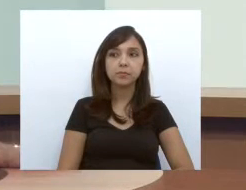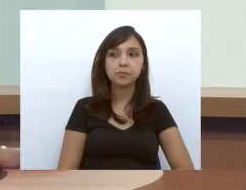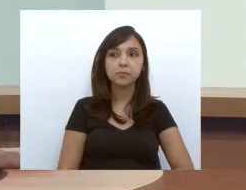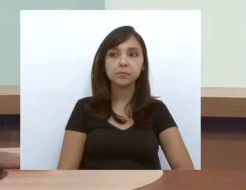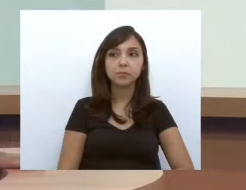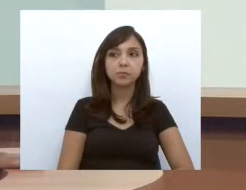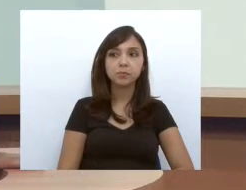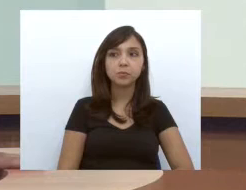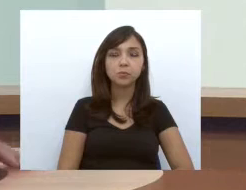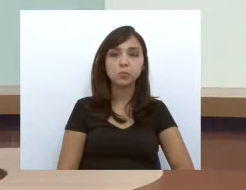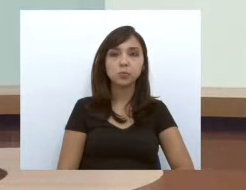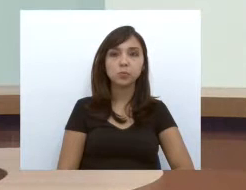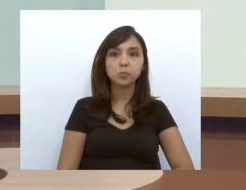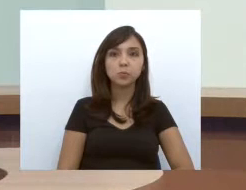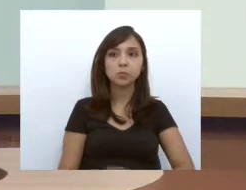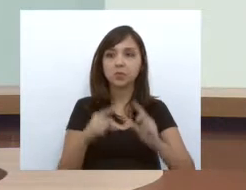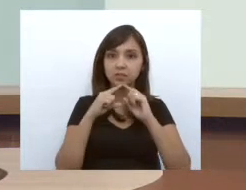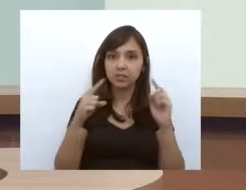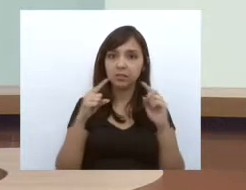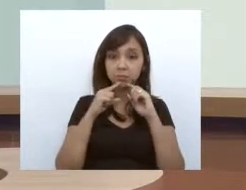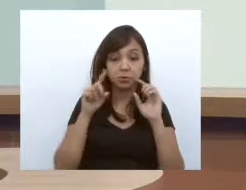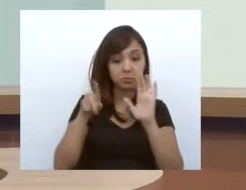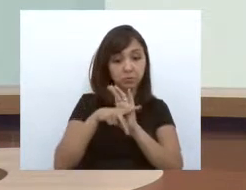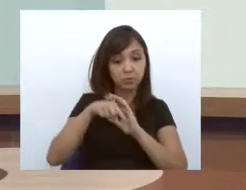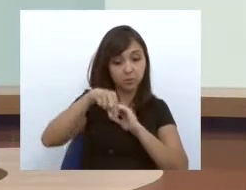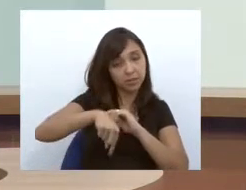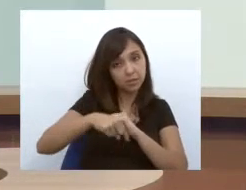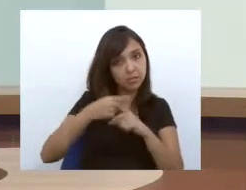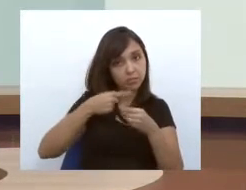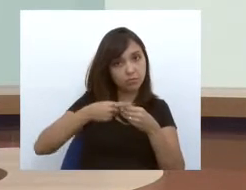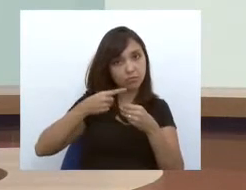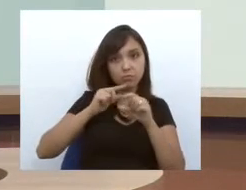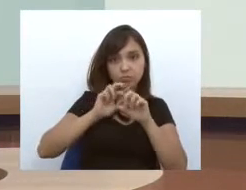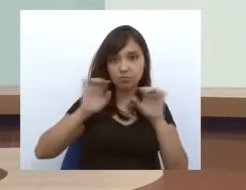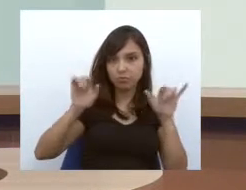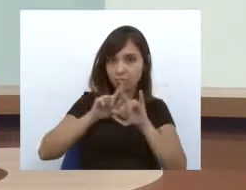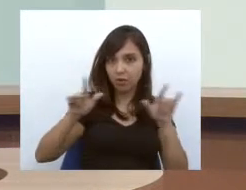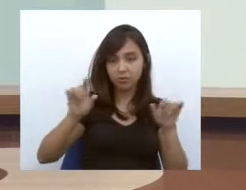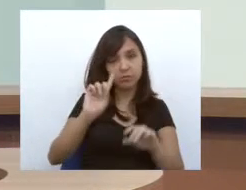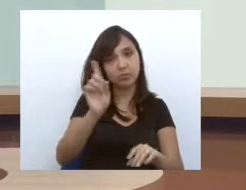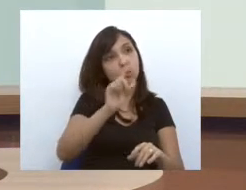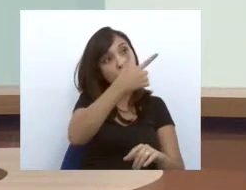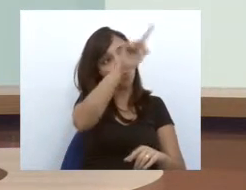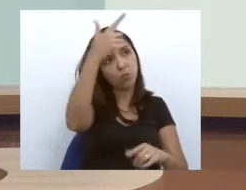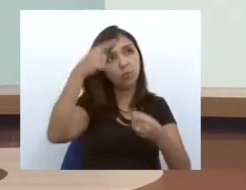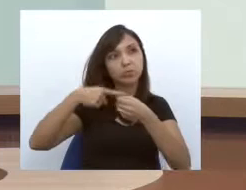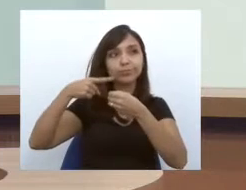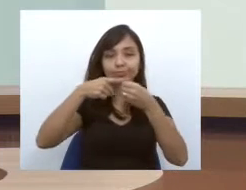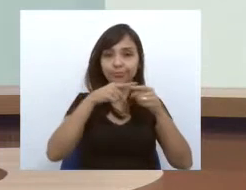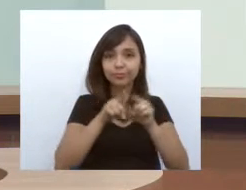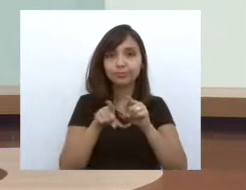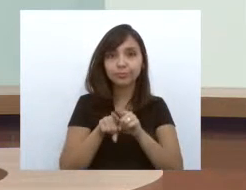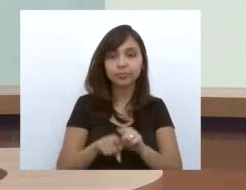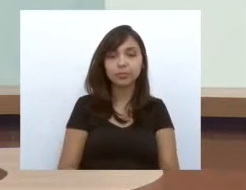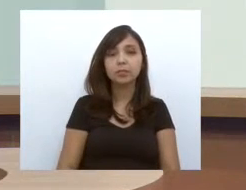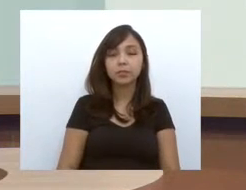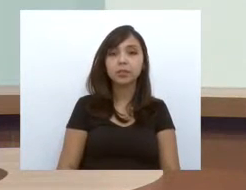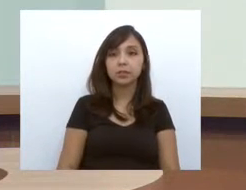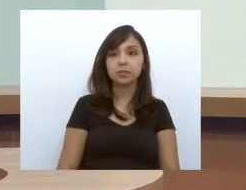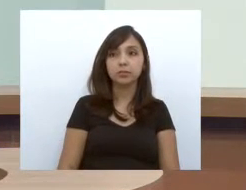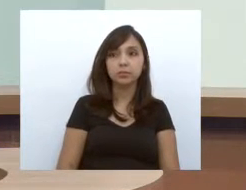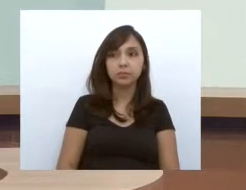As reclamações não estão vindo só do município de Guarulhos. É de outros municípios também. Então, tem que